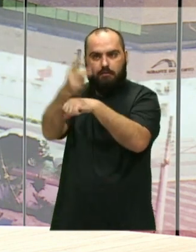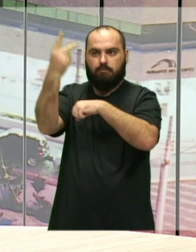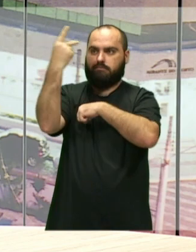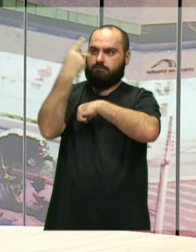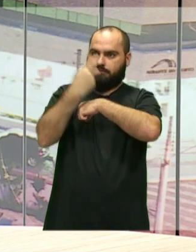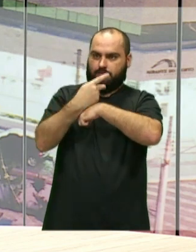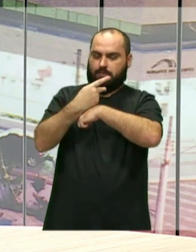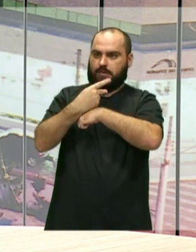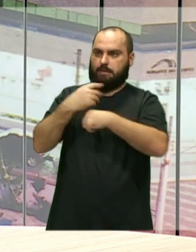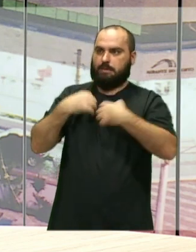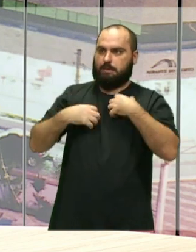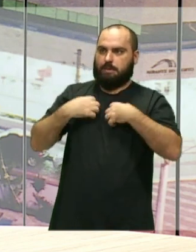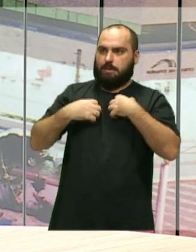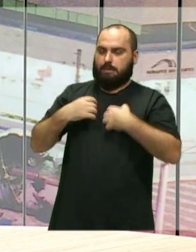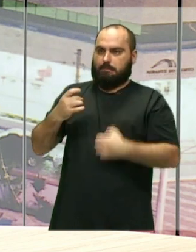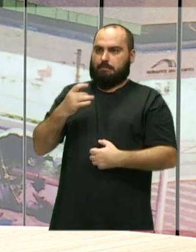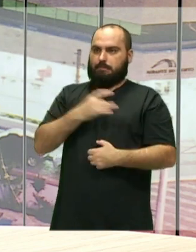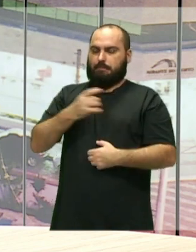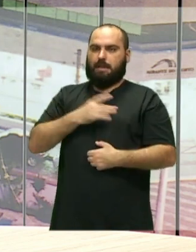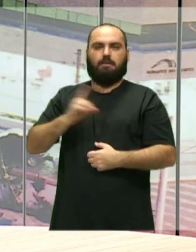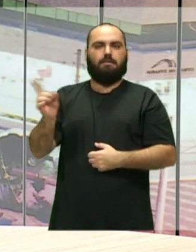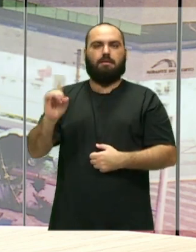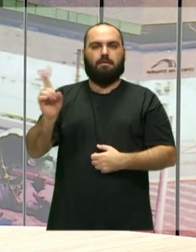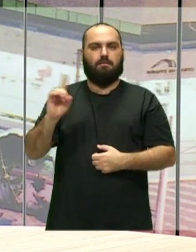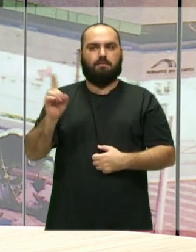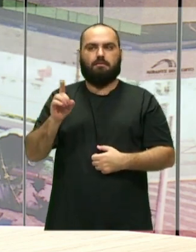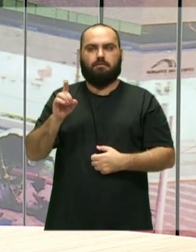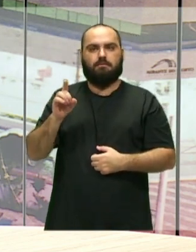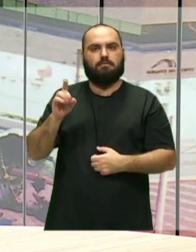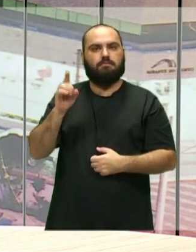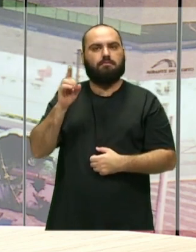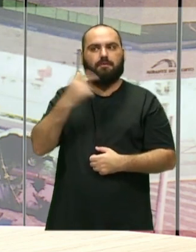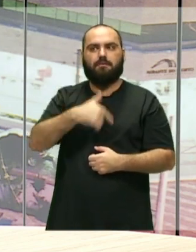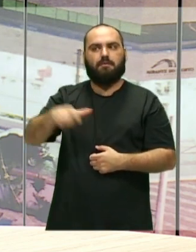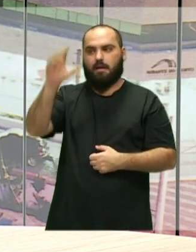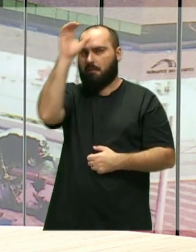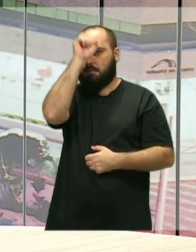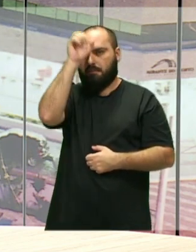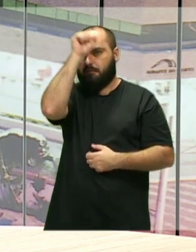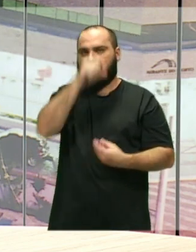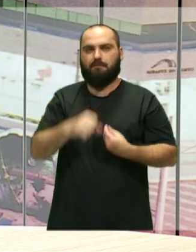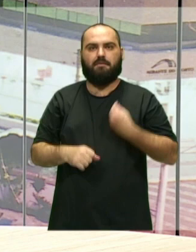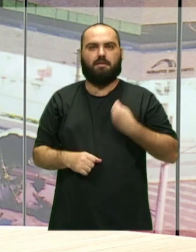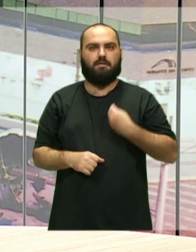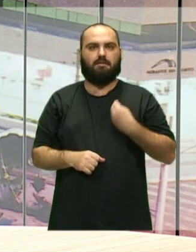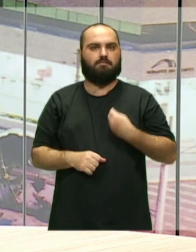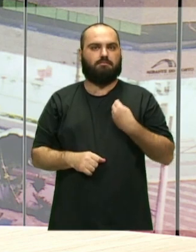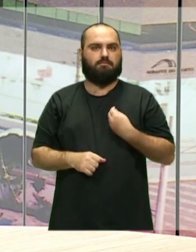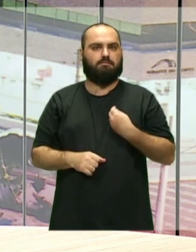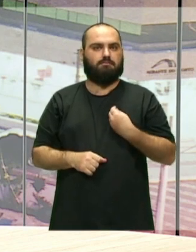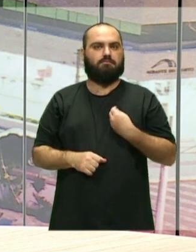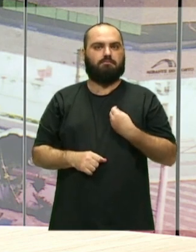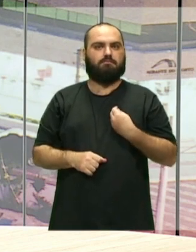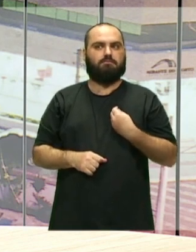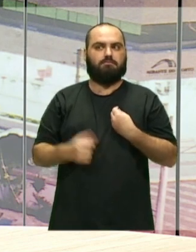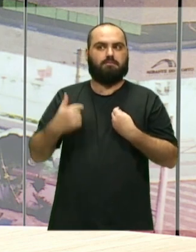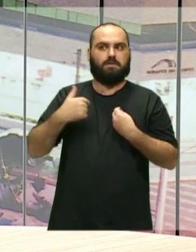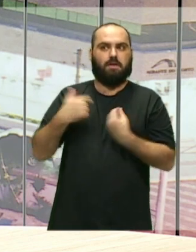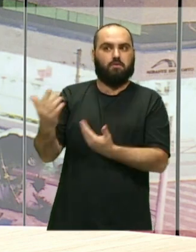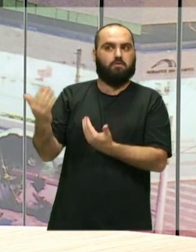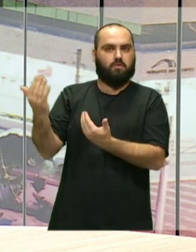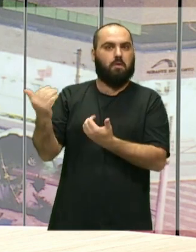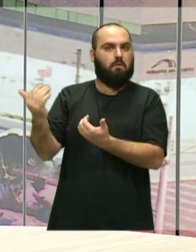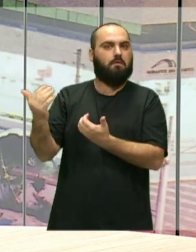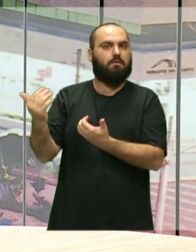intimidar mas para eles poderem desenvolver né Eu acho que vai ser uma grande de vidas de vida para eles eu quando adolescente tive